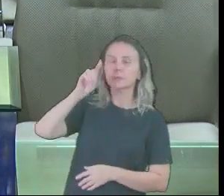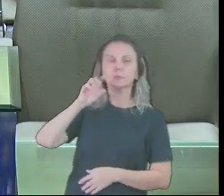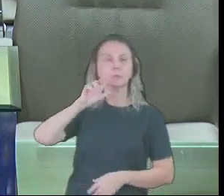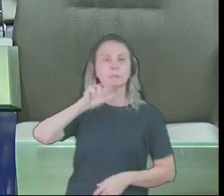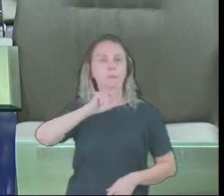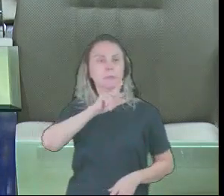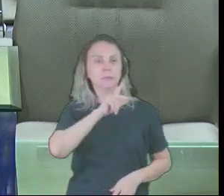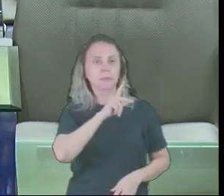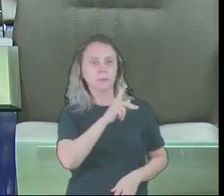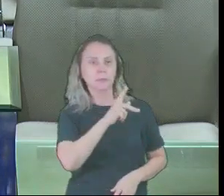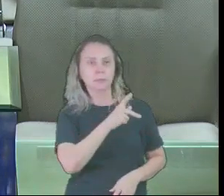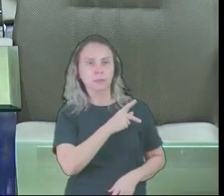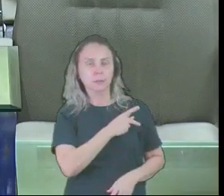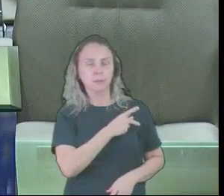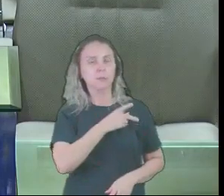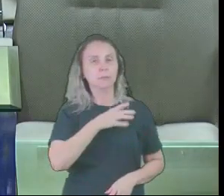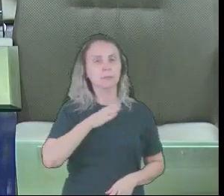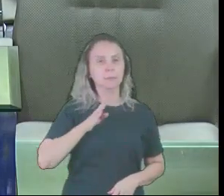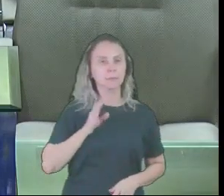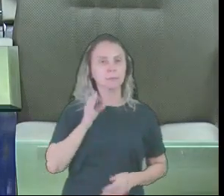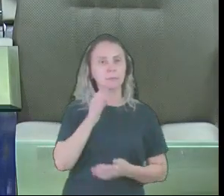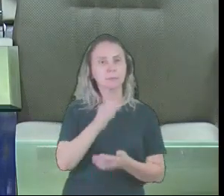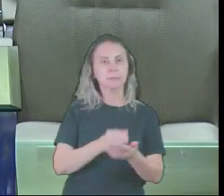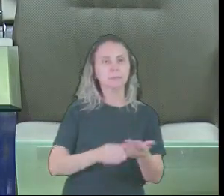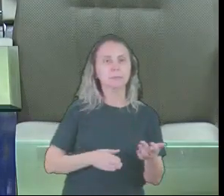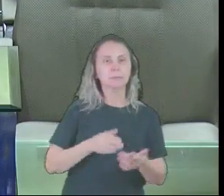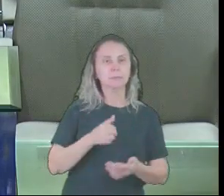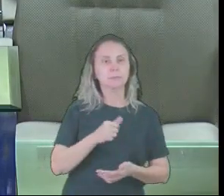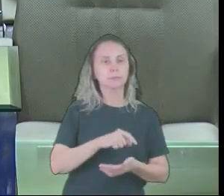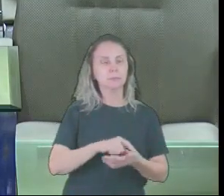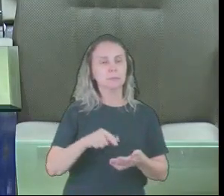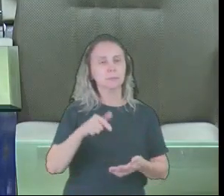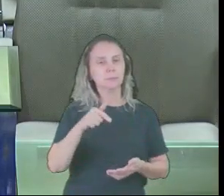versículo 7 e depois o Versículo 17